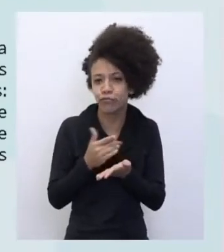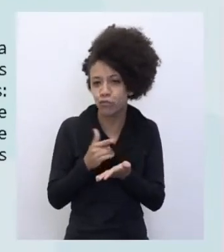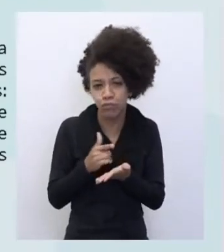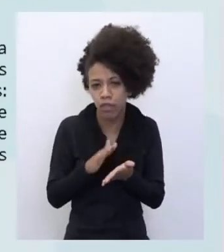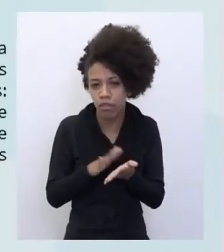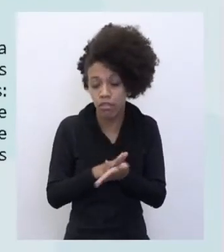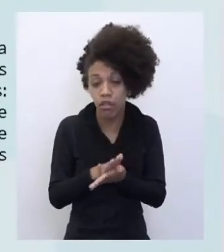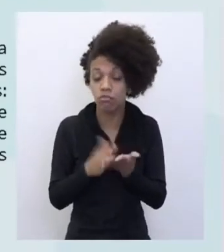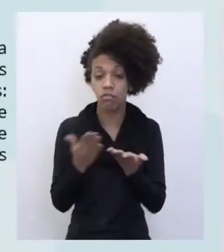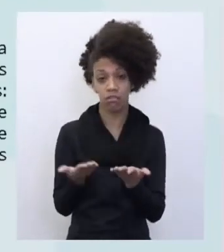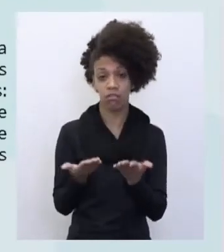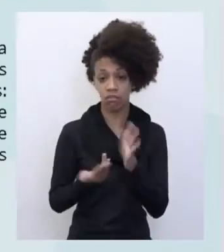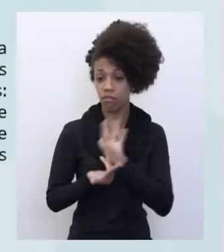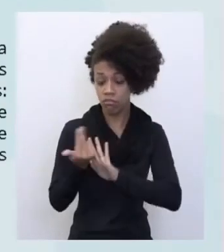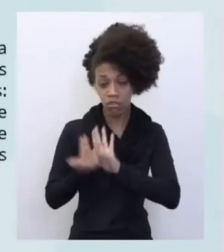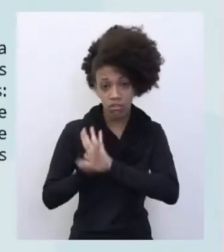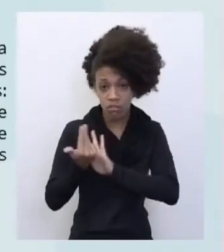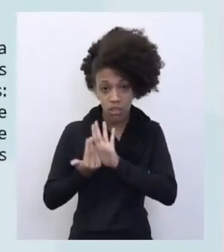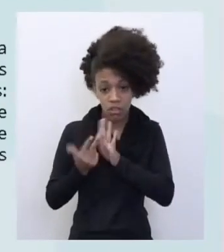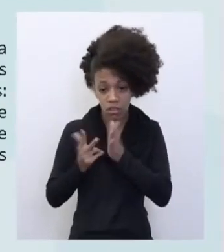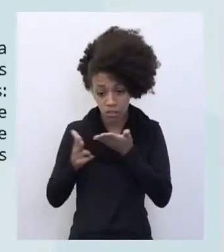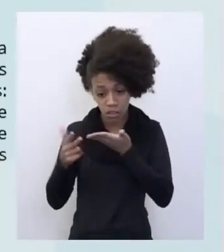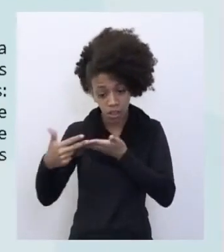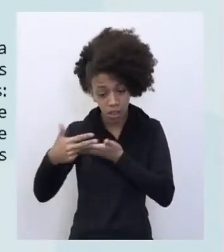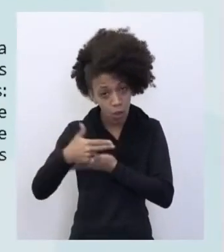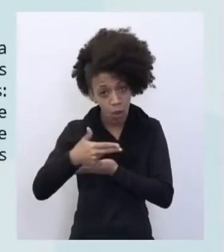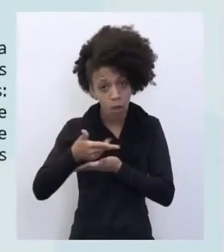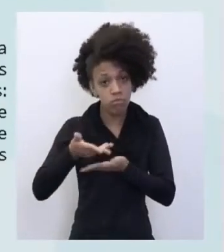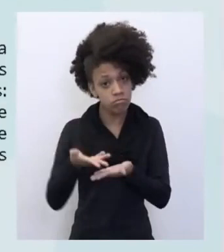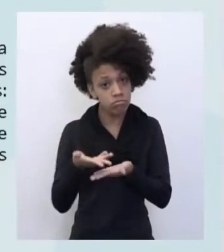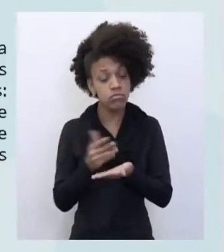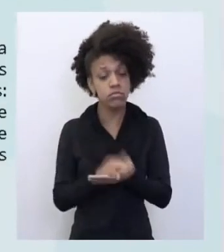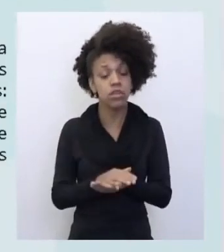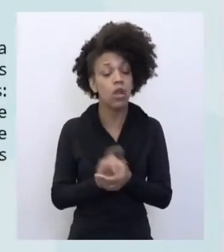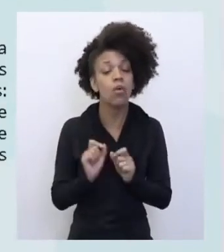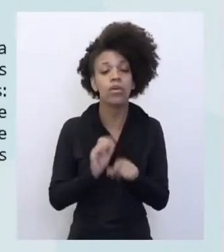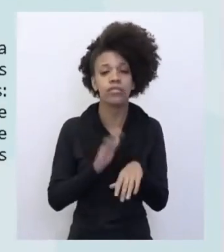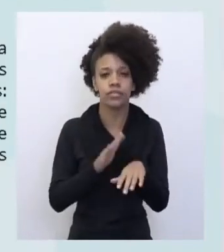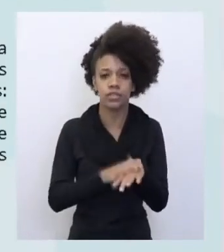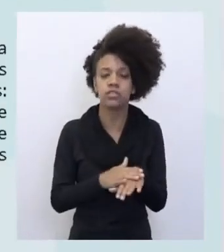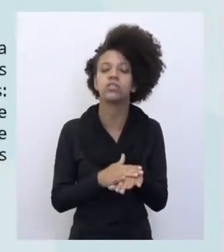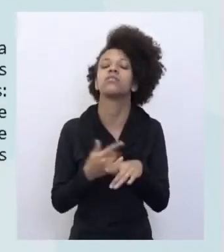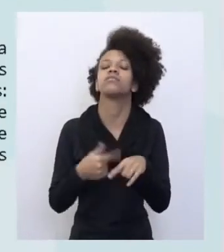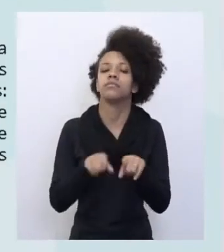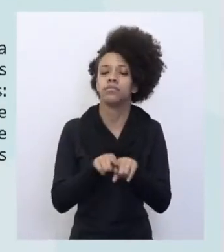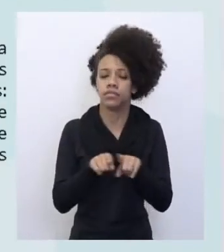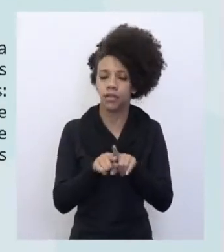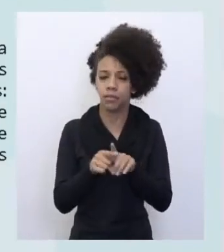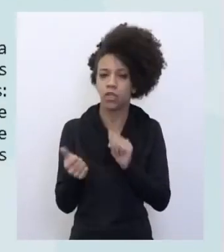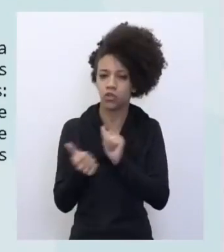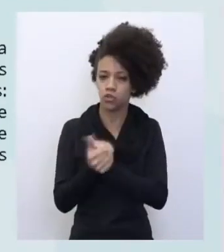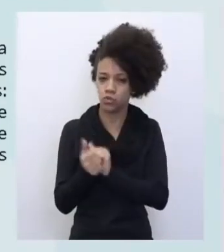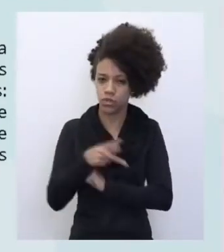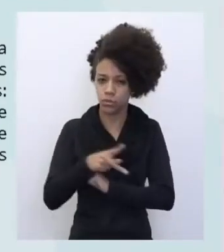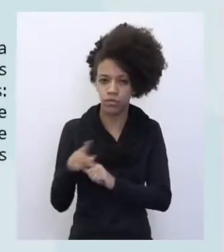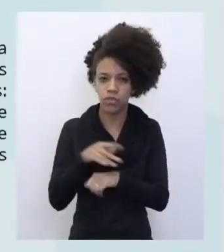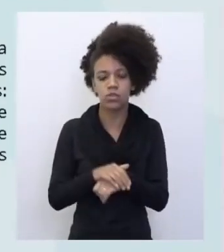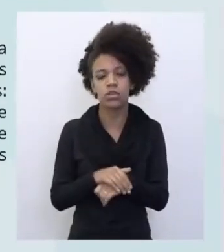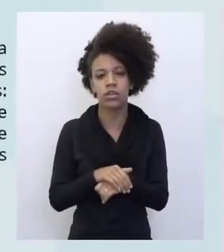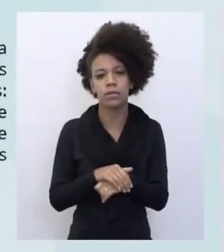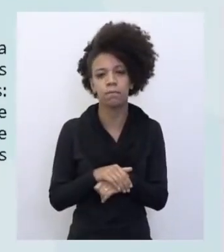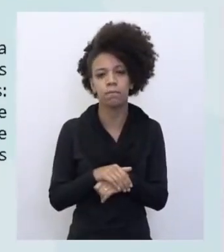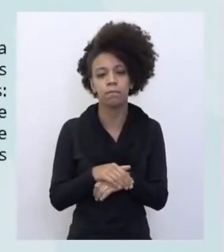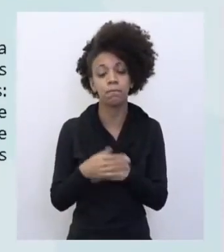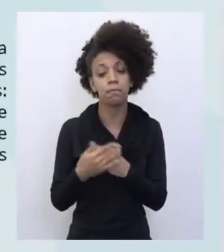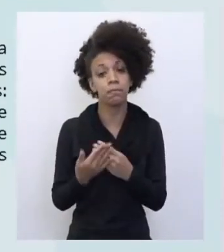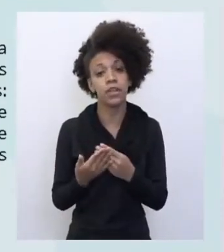desenhar os seus figurinhas, recorta, tá? E aí, o que que eu fiz? Eu trouxe aqui junto com a professora. Eu